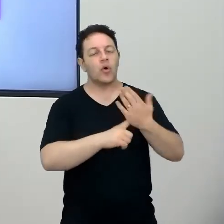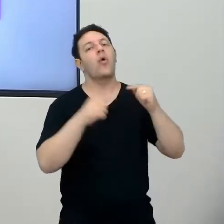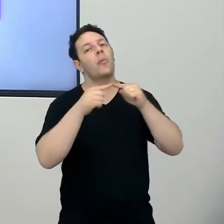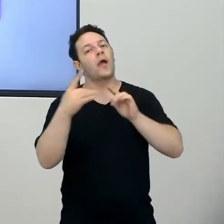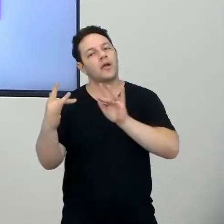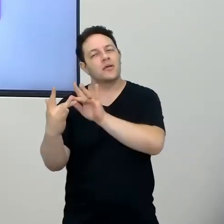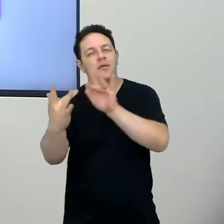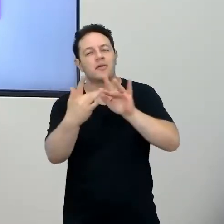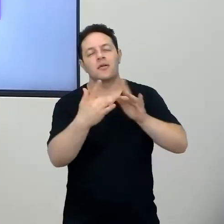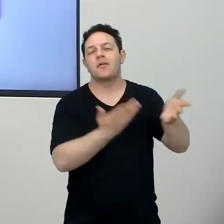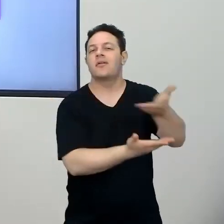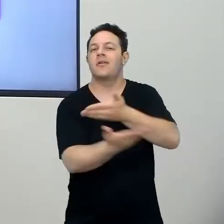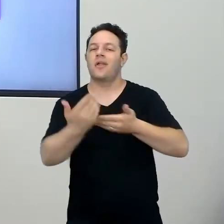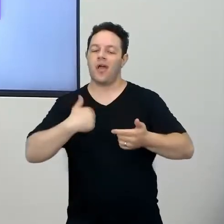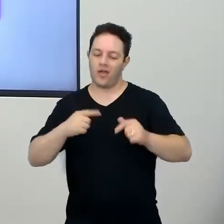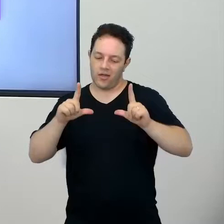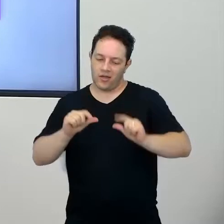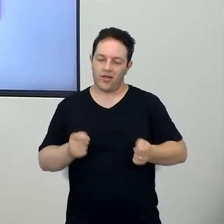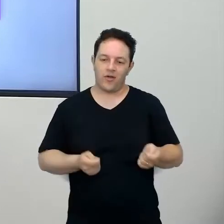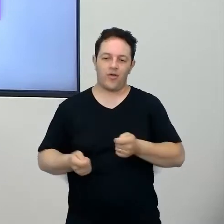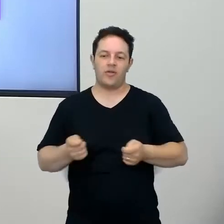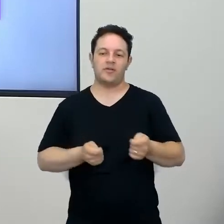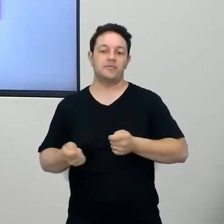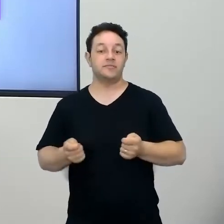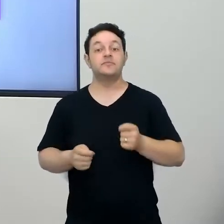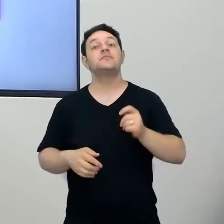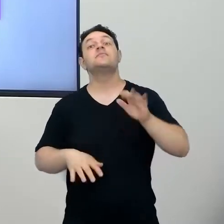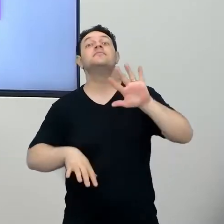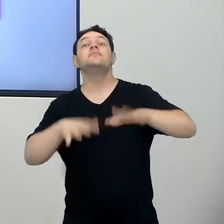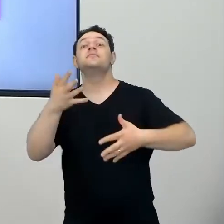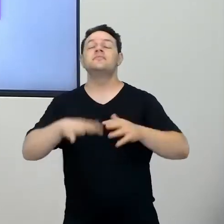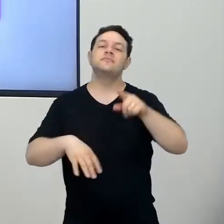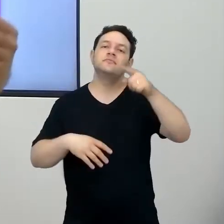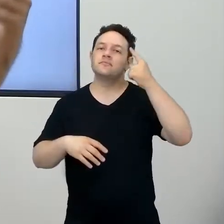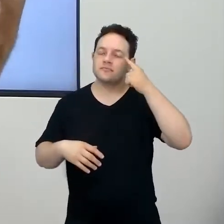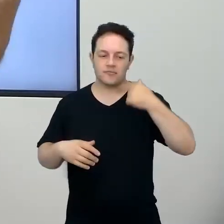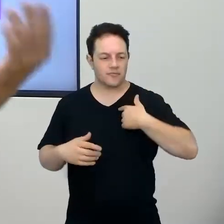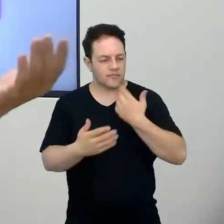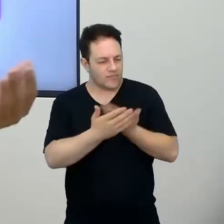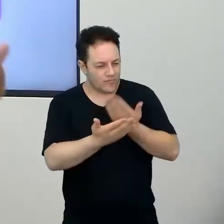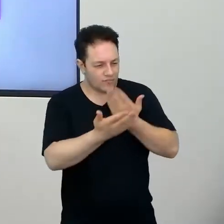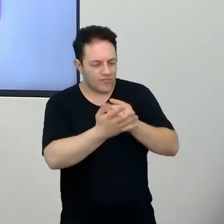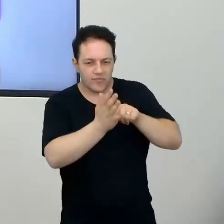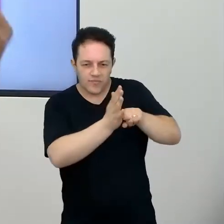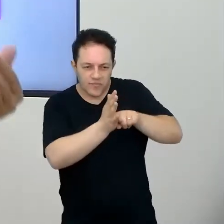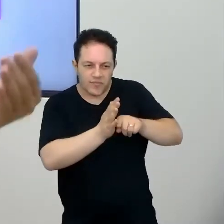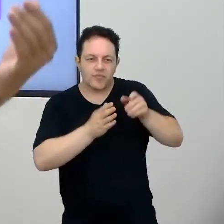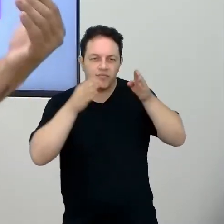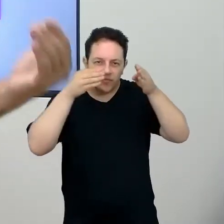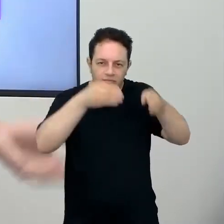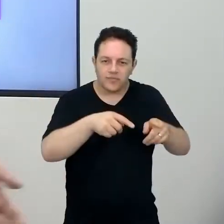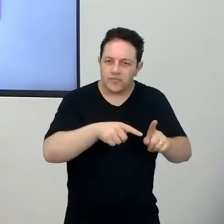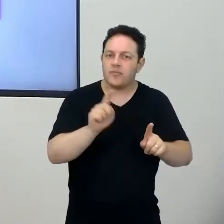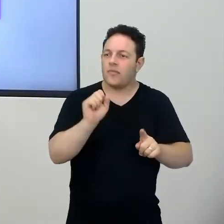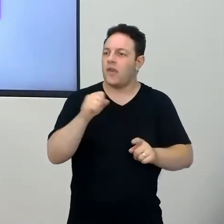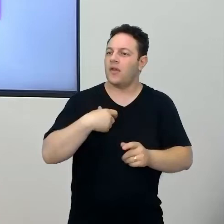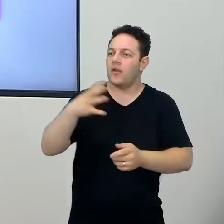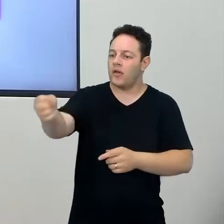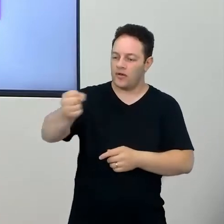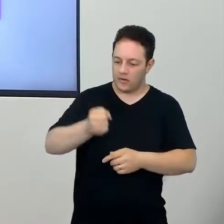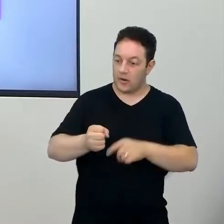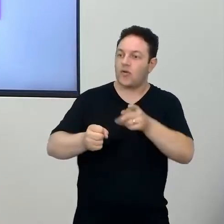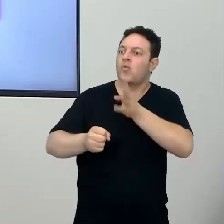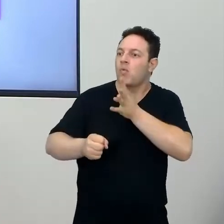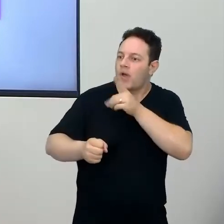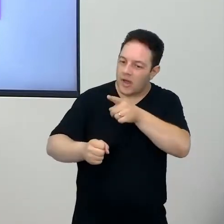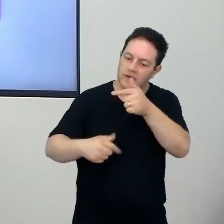isso pode gerar menos custo para você. Às vezes, ao invés de você se especializar em algo, você já pode contratar uma pessoa que já